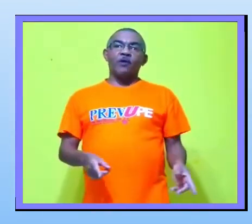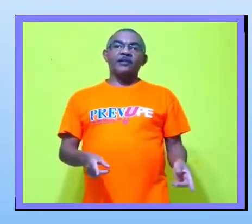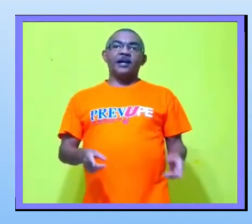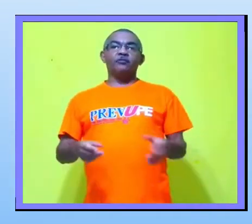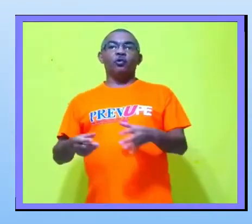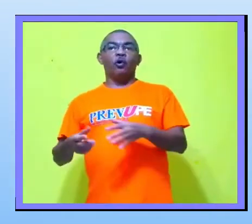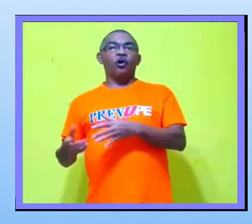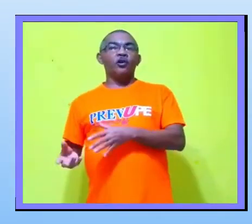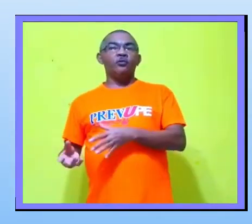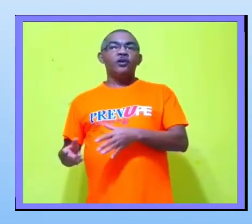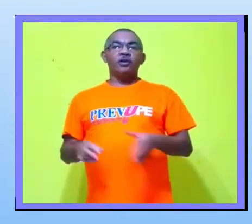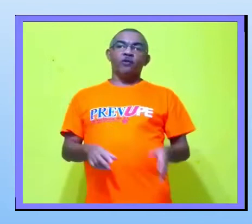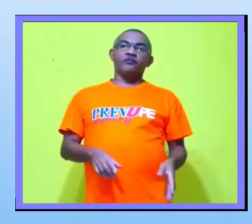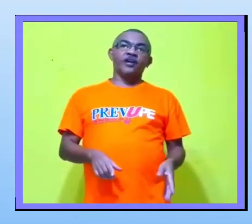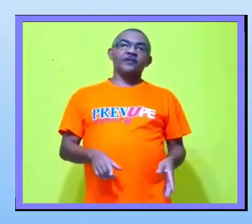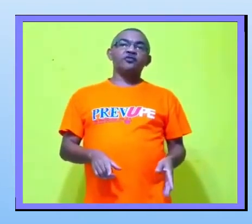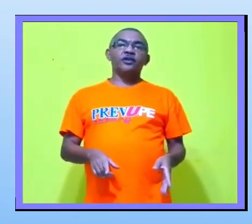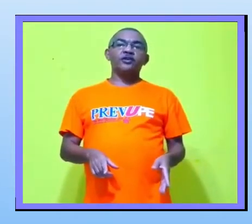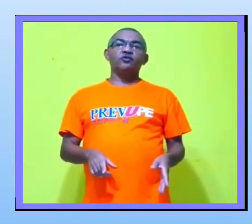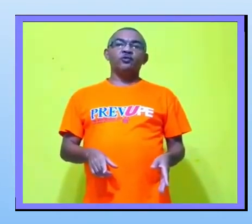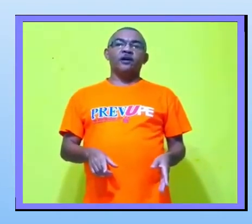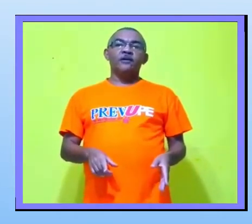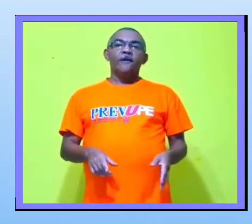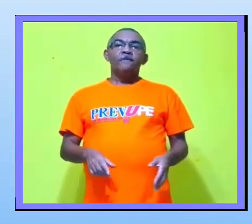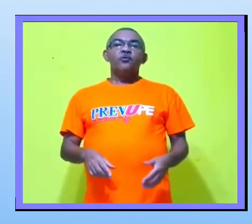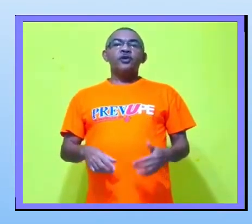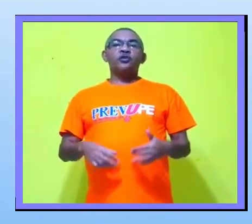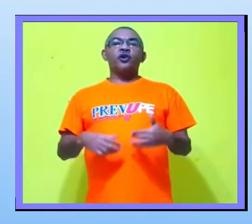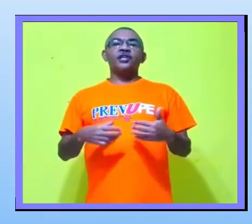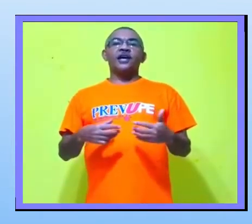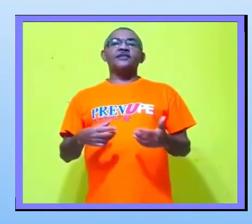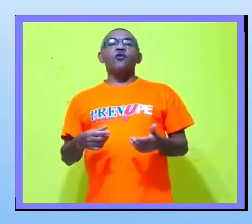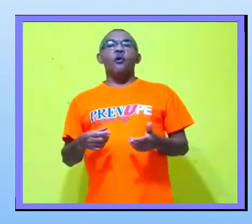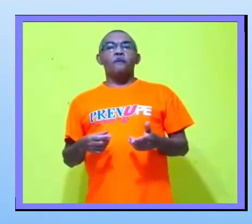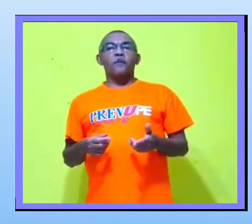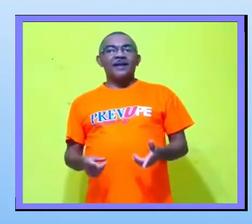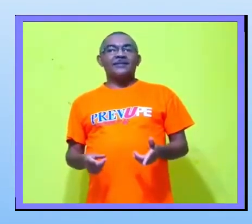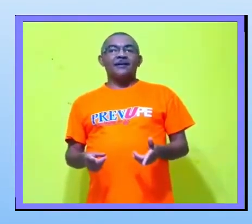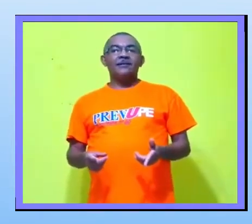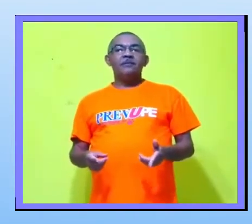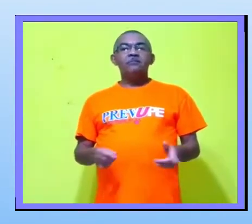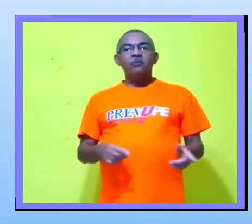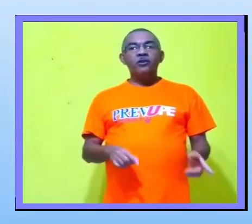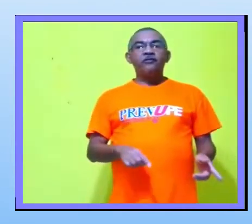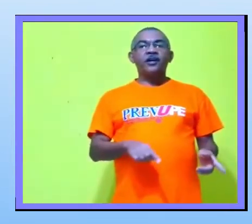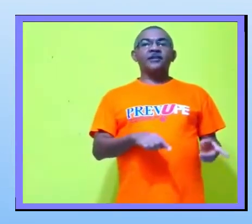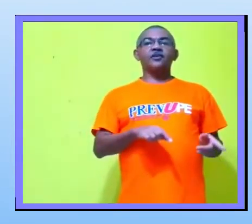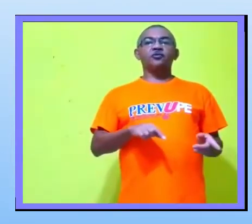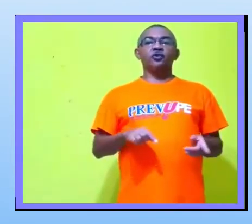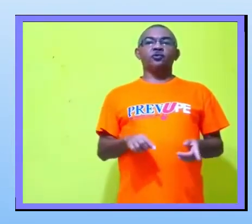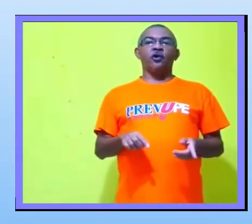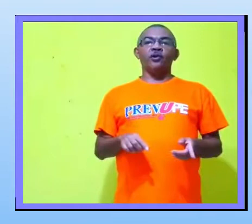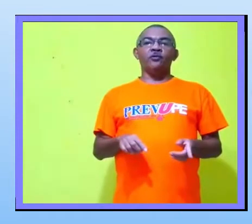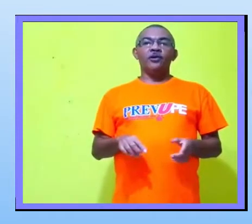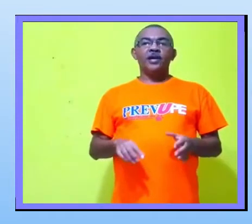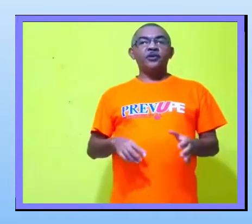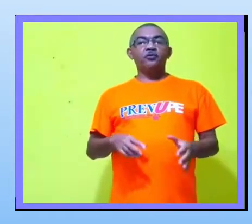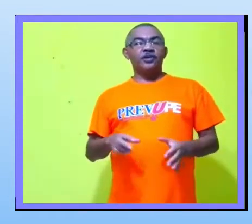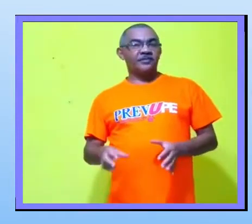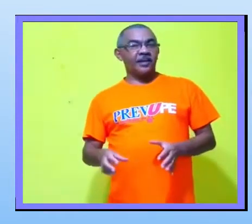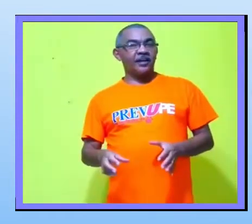melhora a qualidade do óleo e modifica a sua textura. Uma hidrogenação completa modifica a textura do